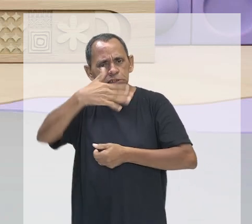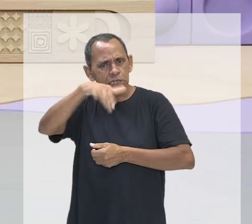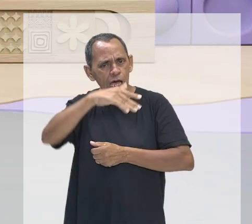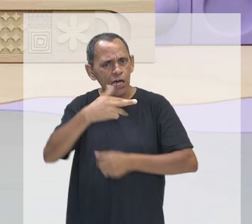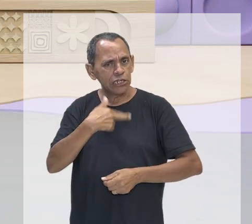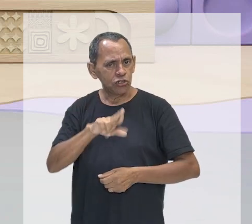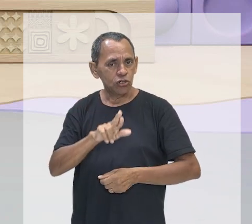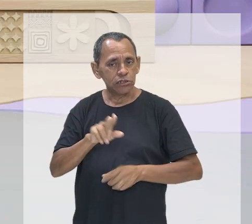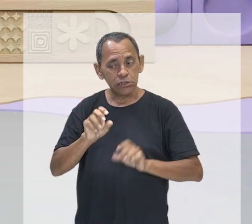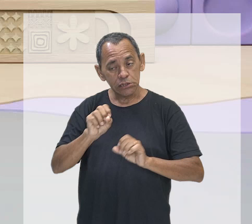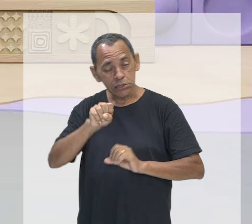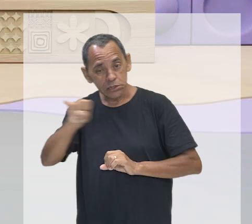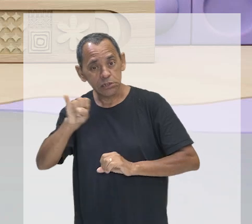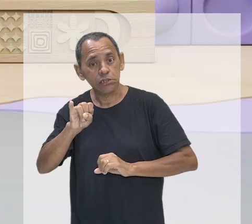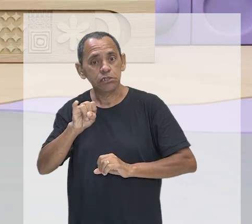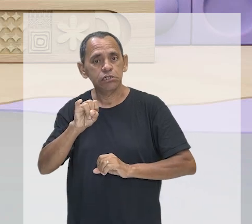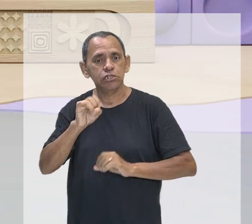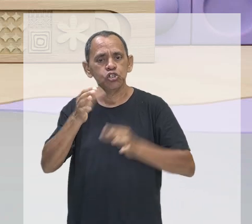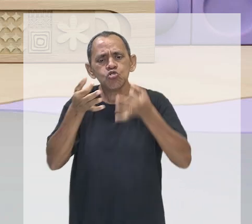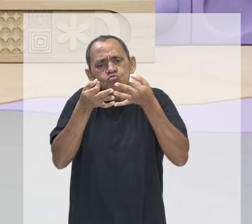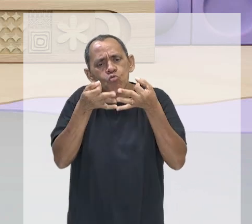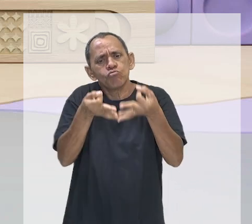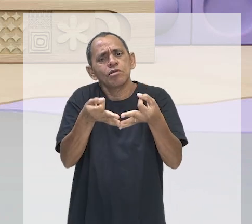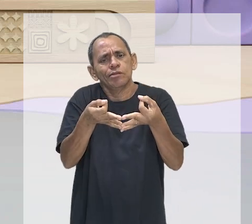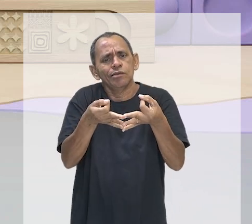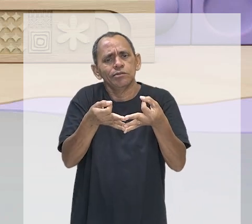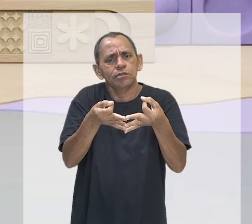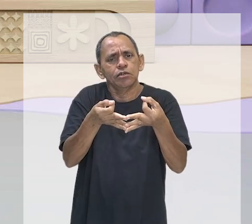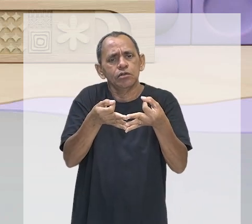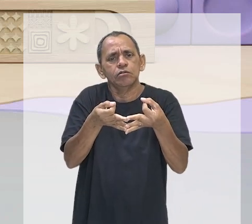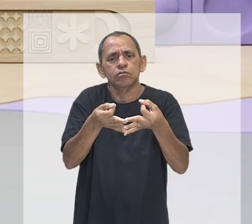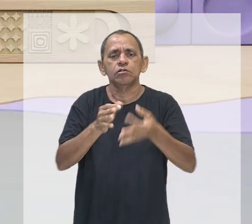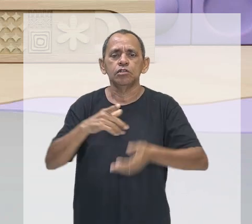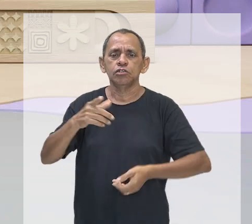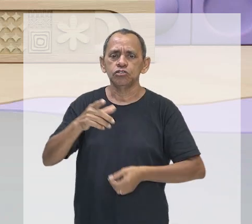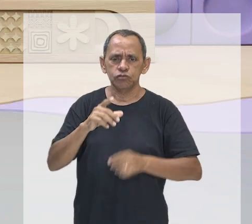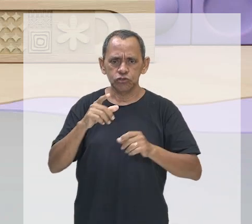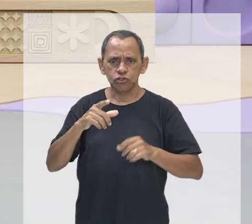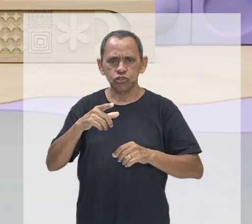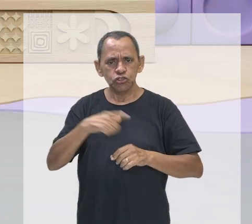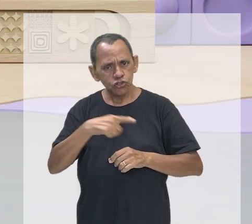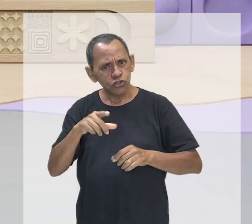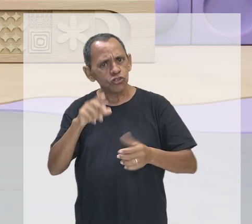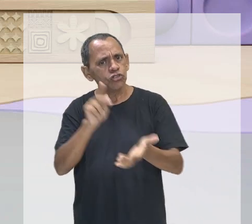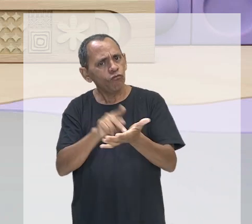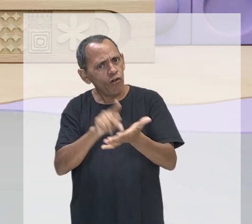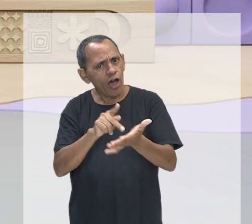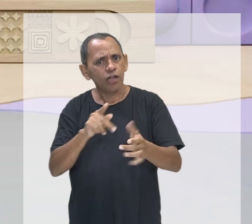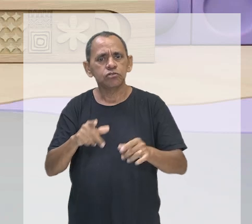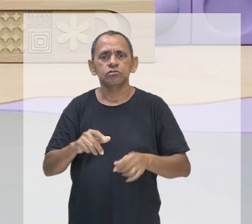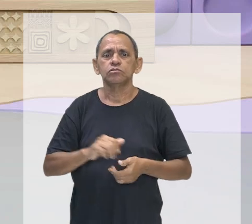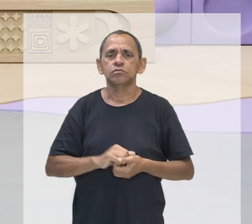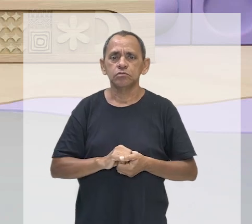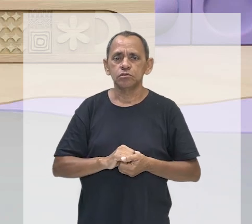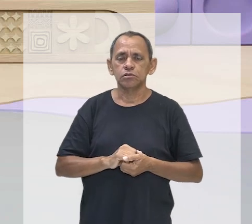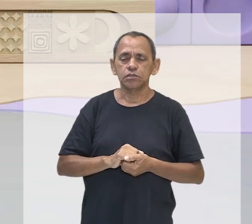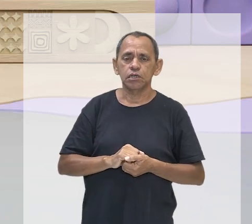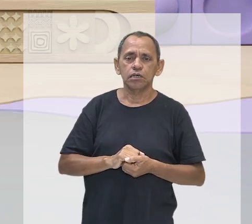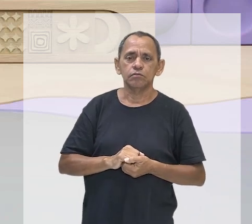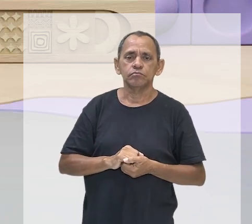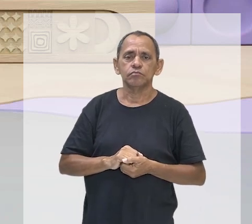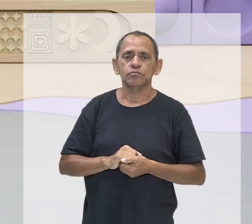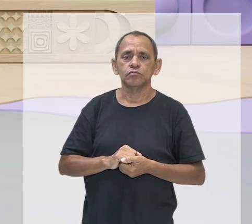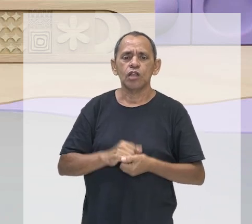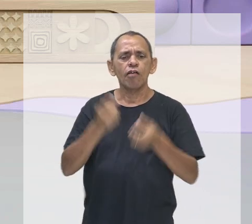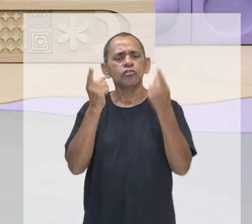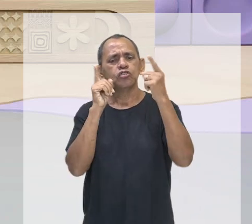esses princípios, eu acabo agredindo outras religiões, outras pessoas que acreditam diferente de mim.